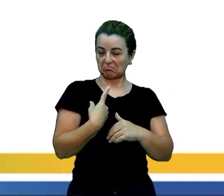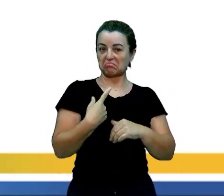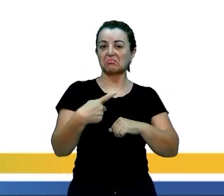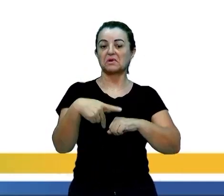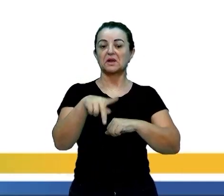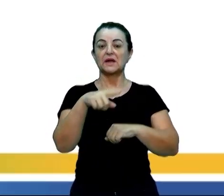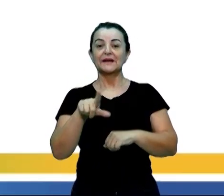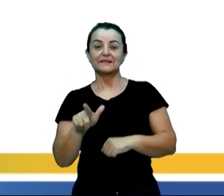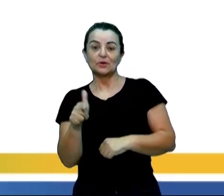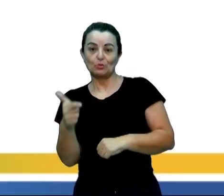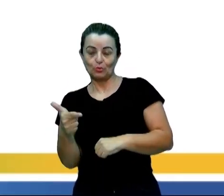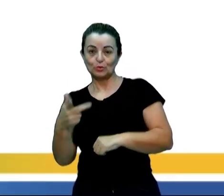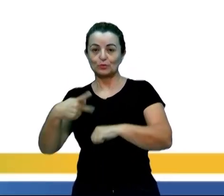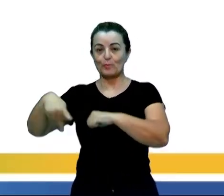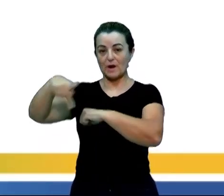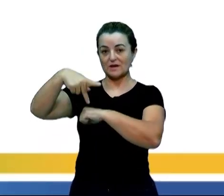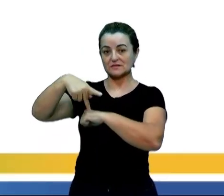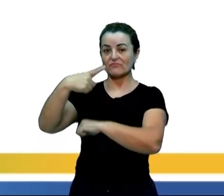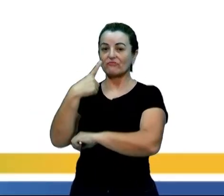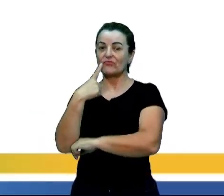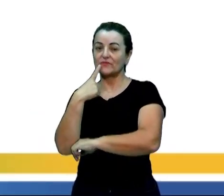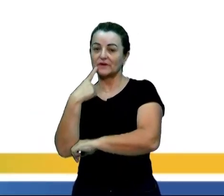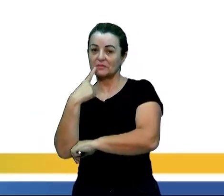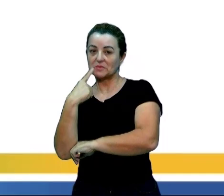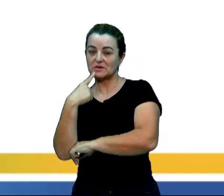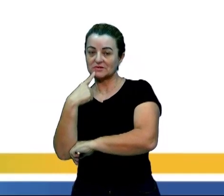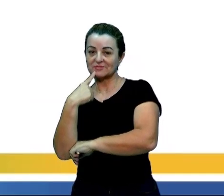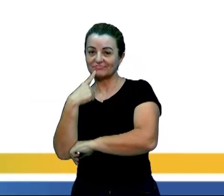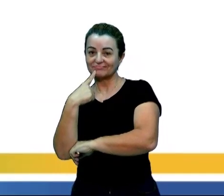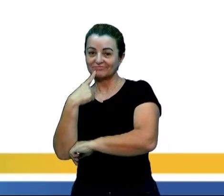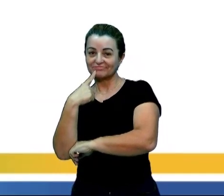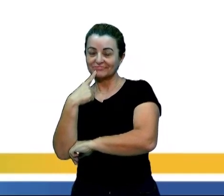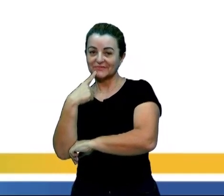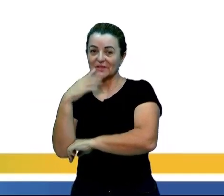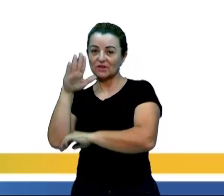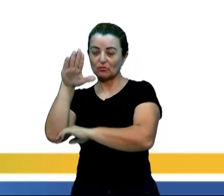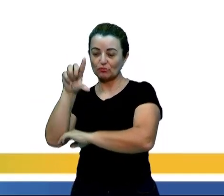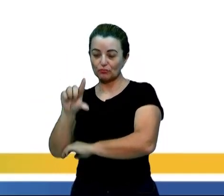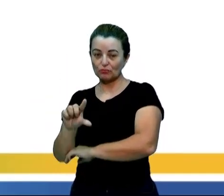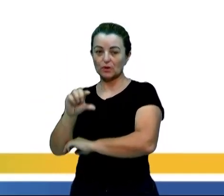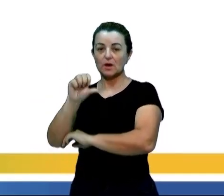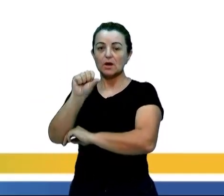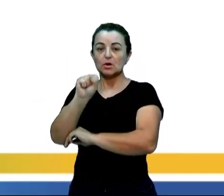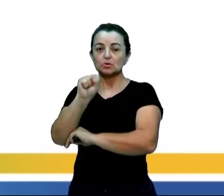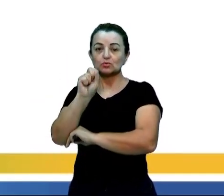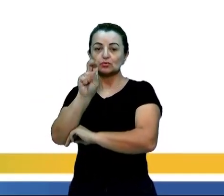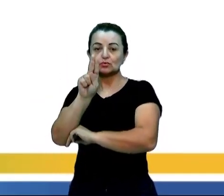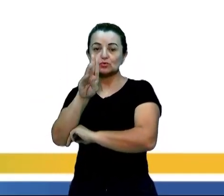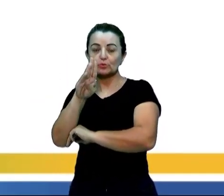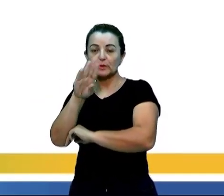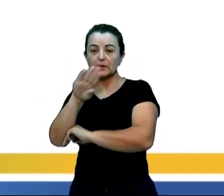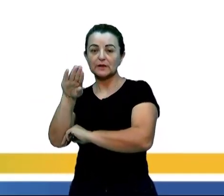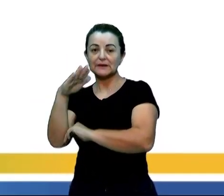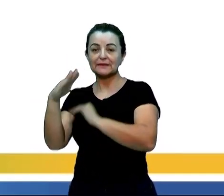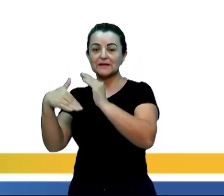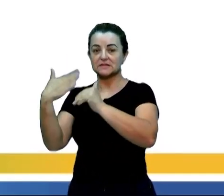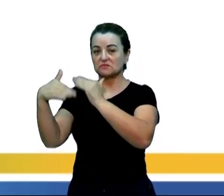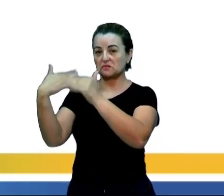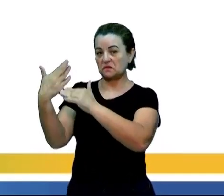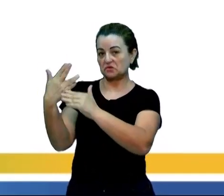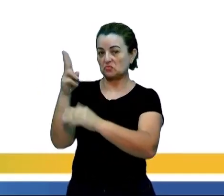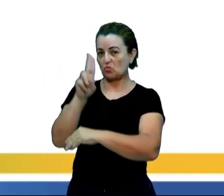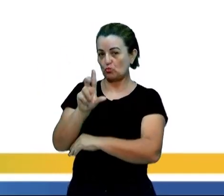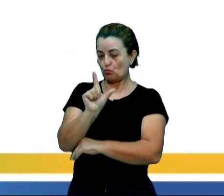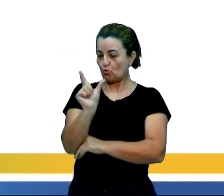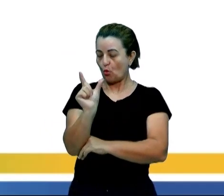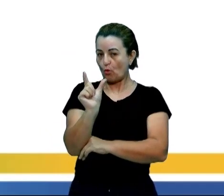em vermelho, que são os países subdesenvolvidos, que essa nomenclatura nem se usa mais, né? A gente